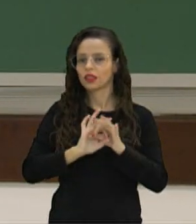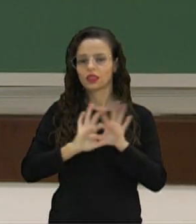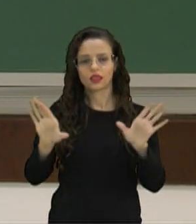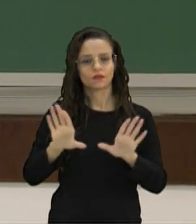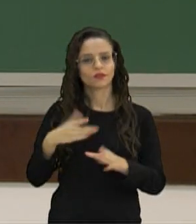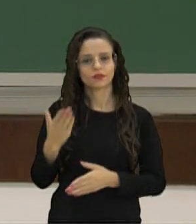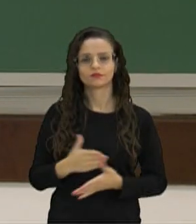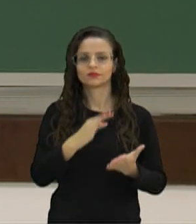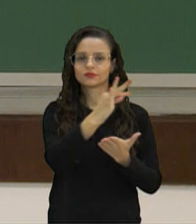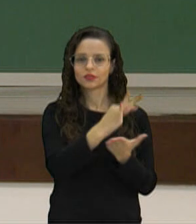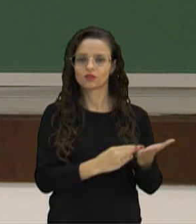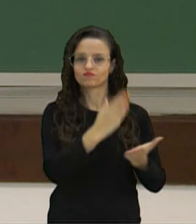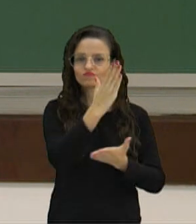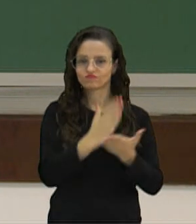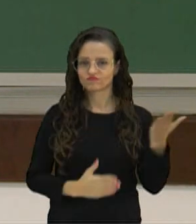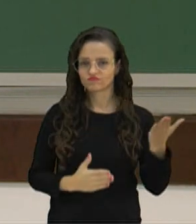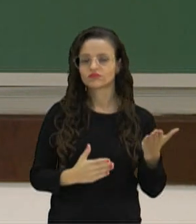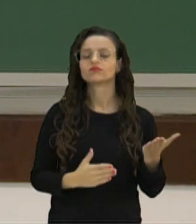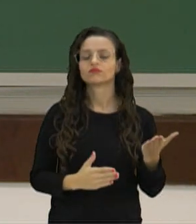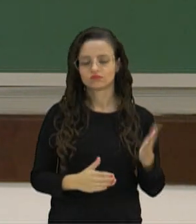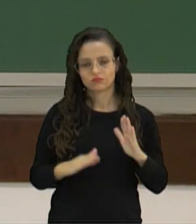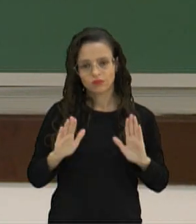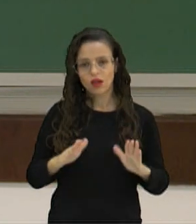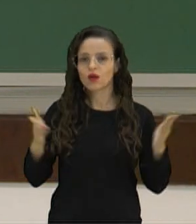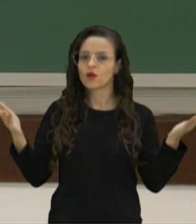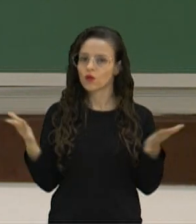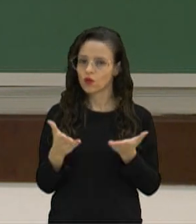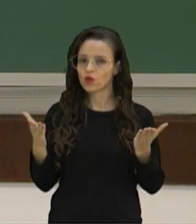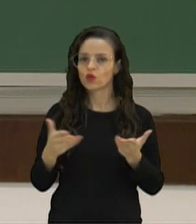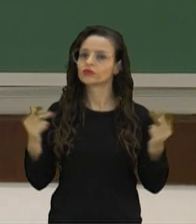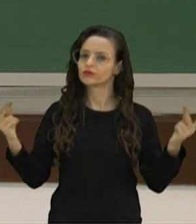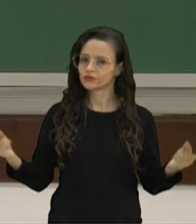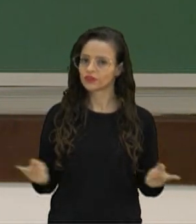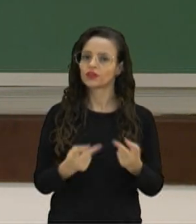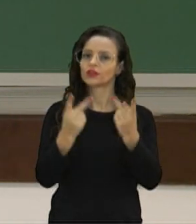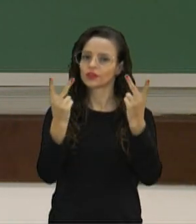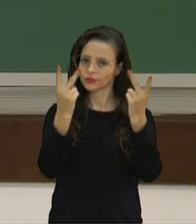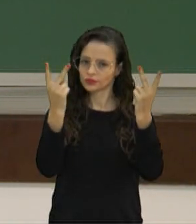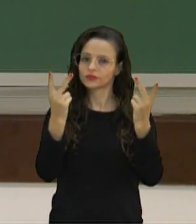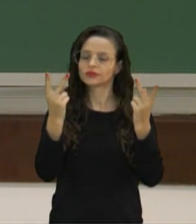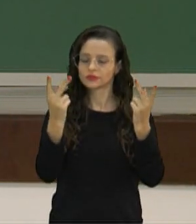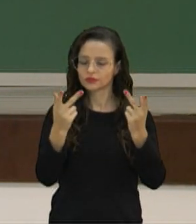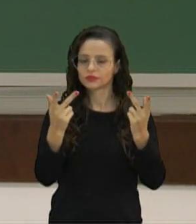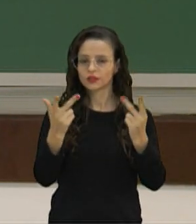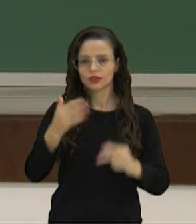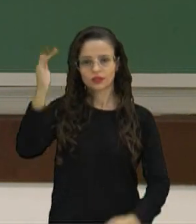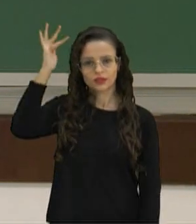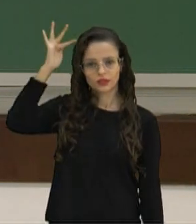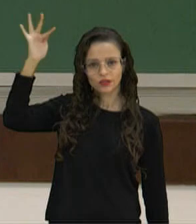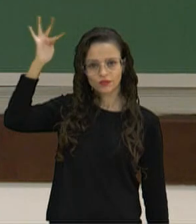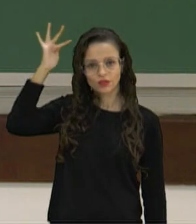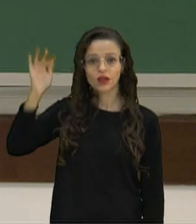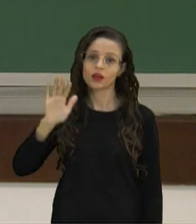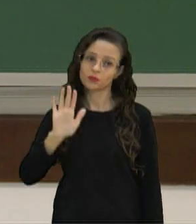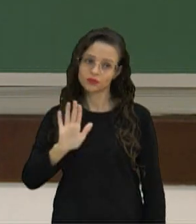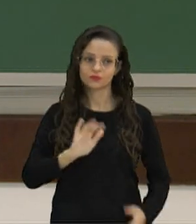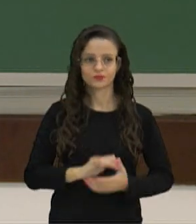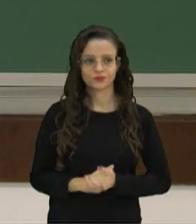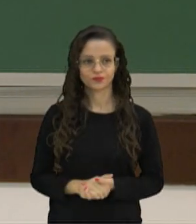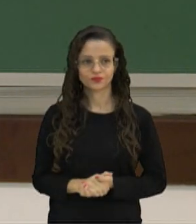foi reprovado nessa tentativa de livre docência, mas hoje ele é muito valorizado na filosofia, apesar disso.